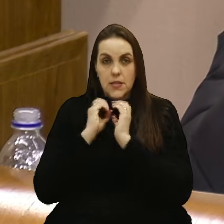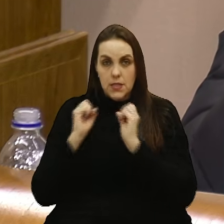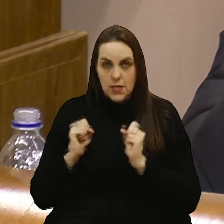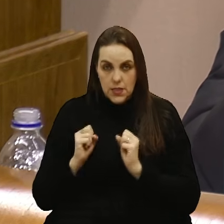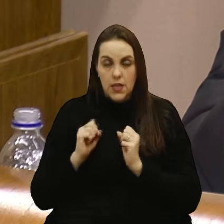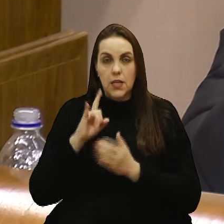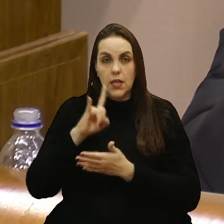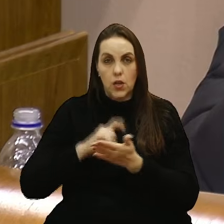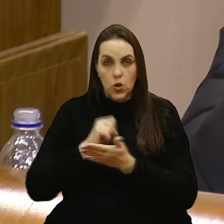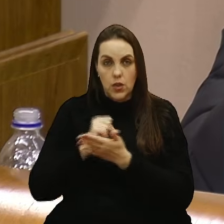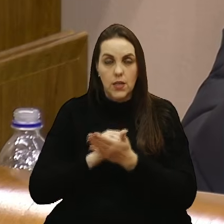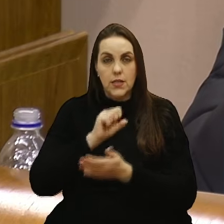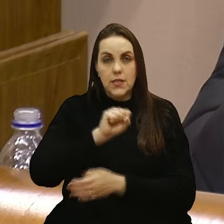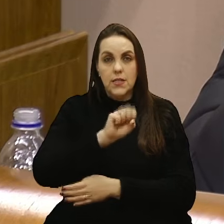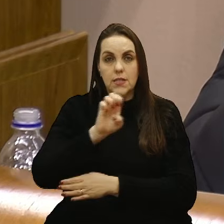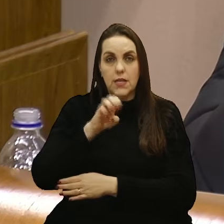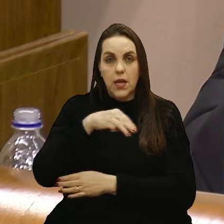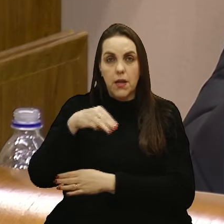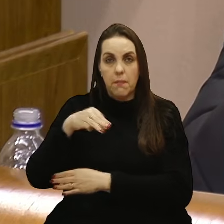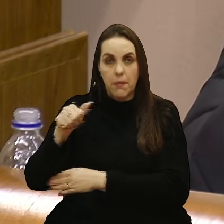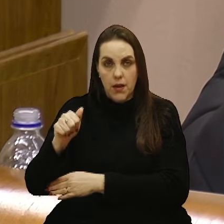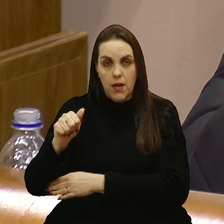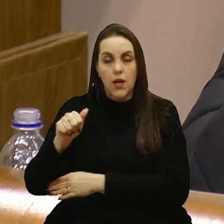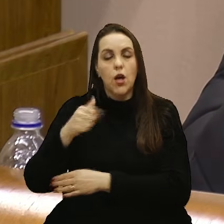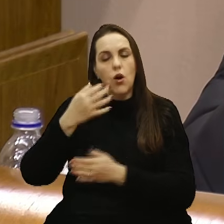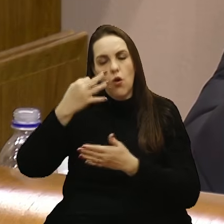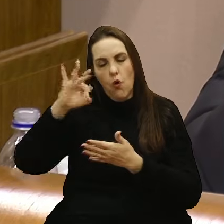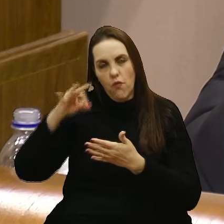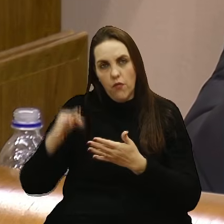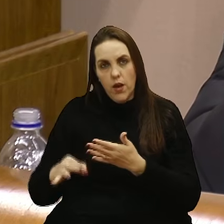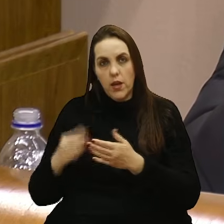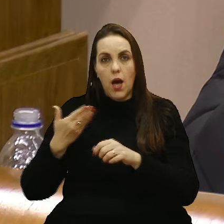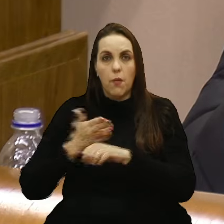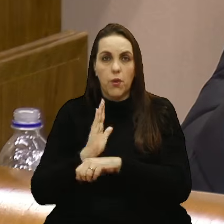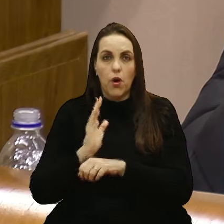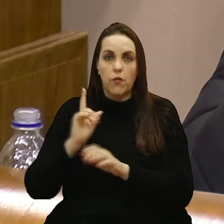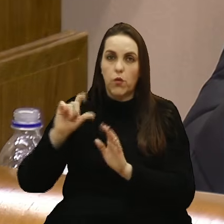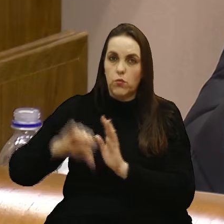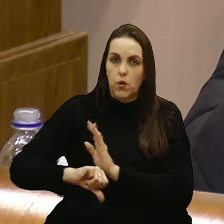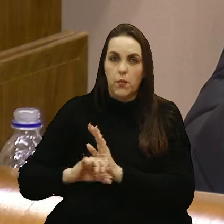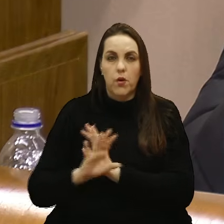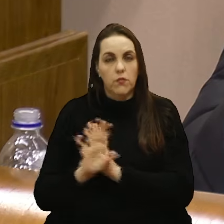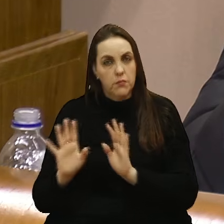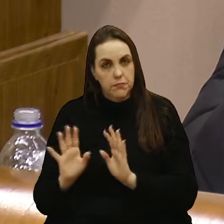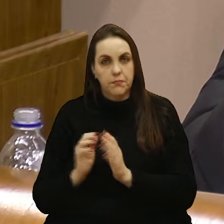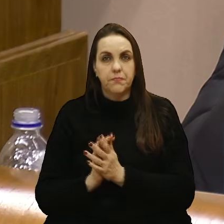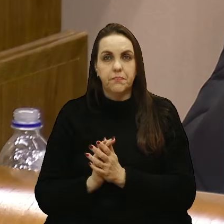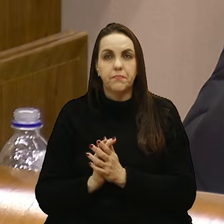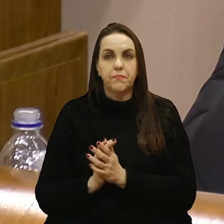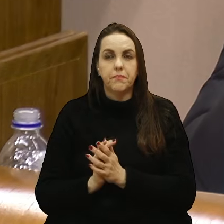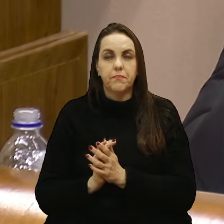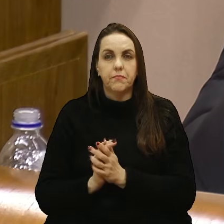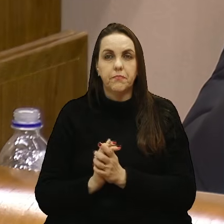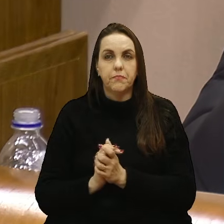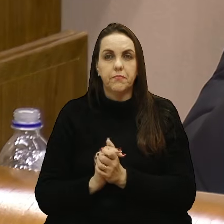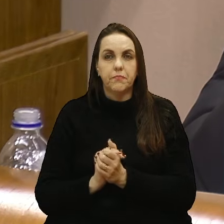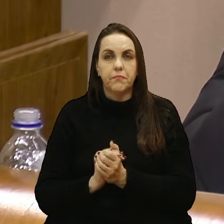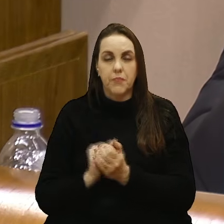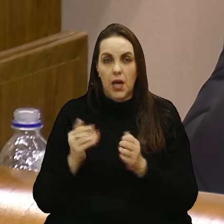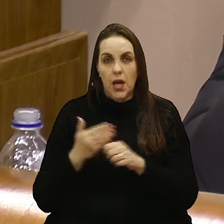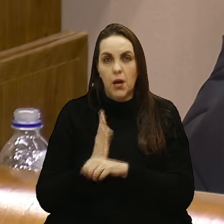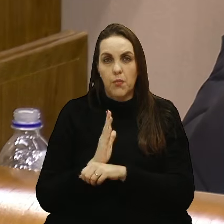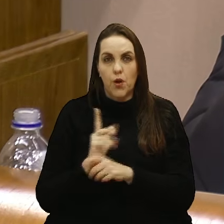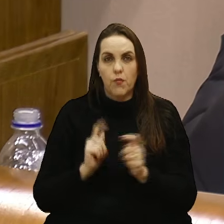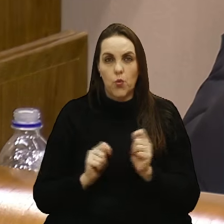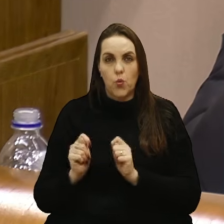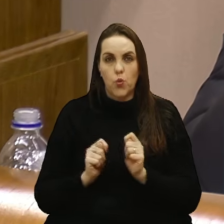contratante, que é a SEMAS, eles conferem e aprovam, não, geralmente eles aprovam os nossos